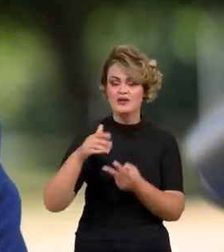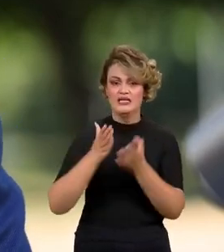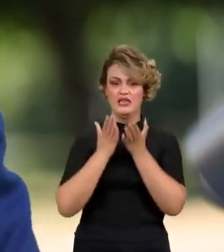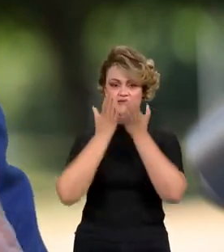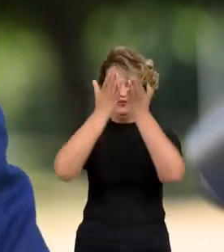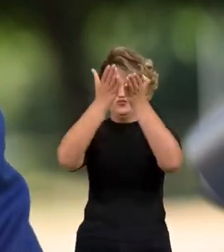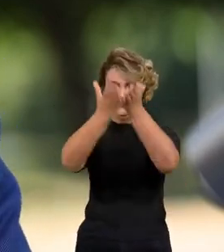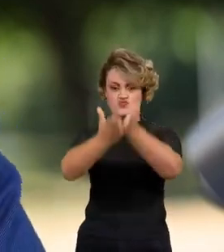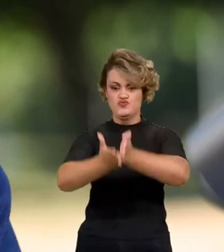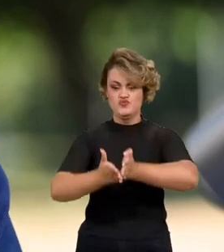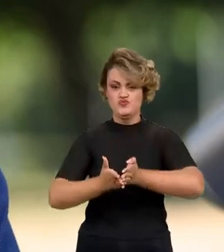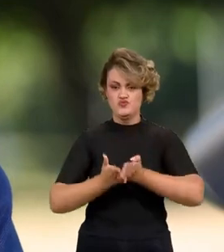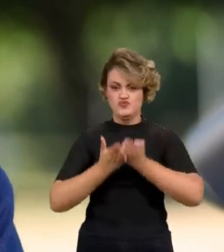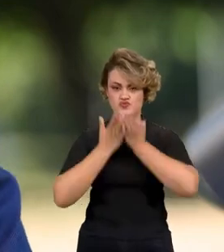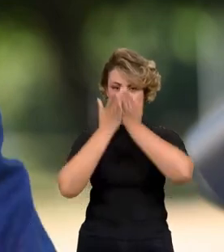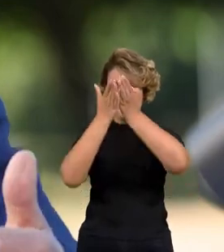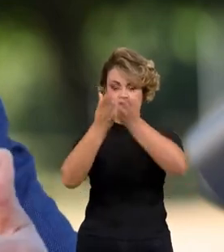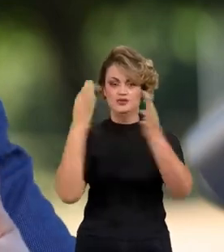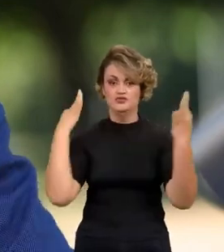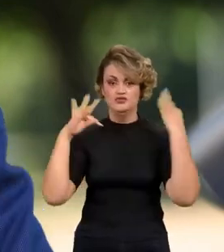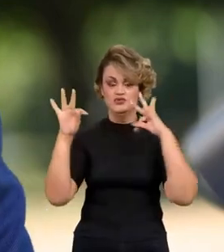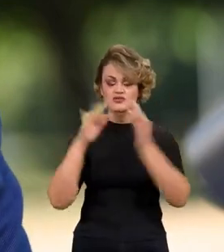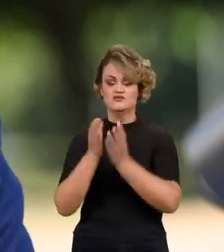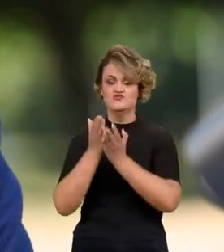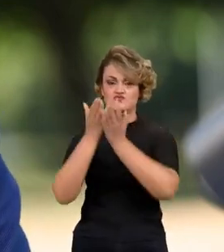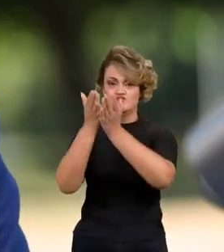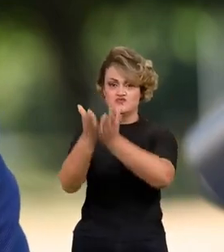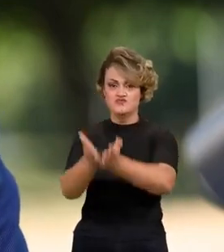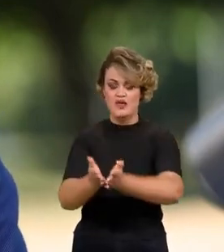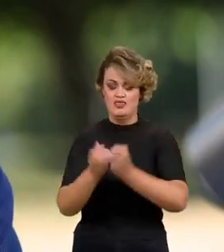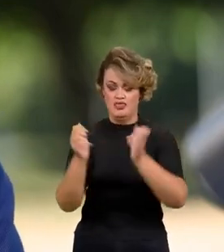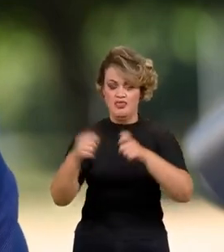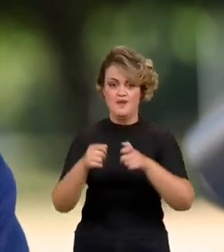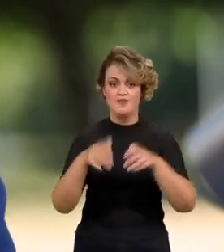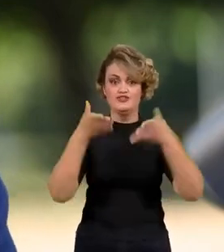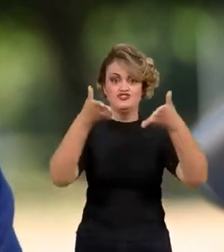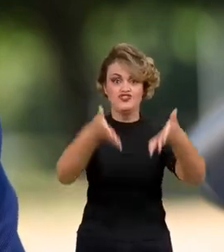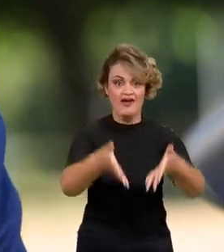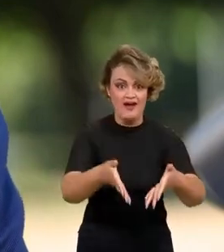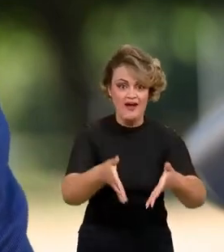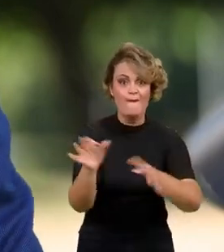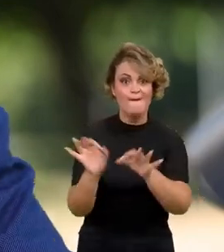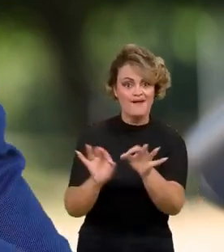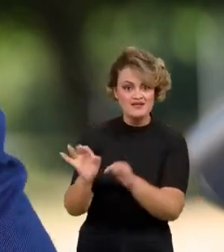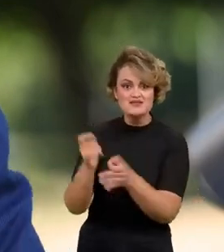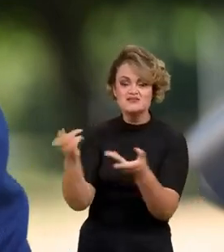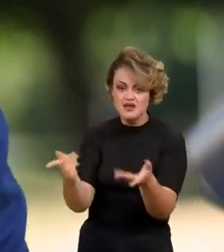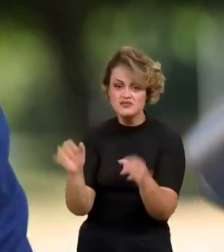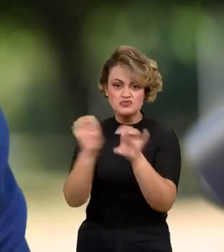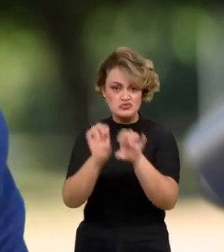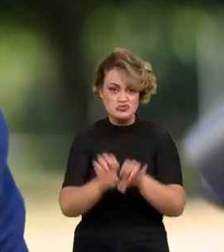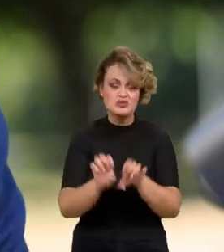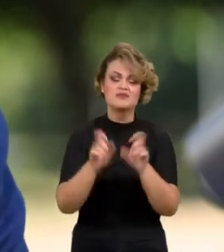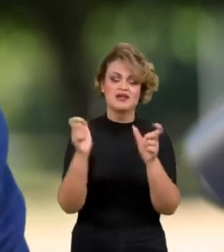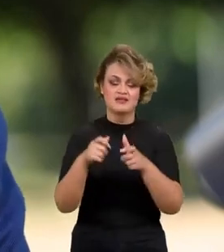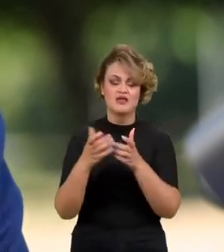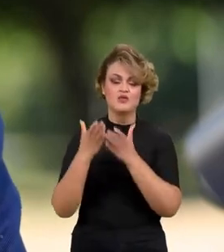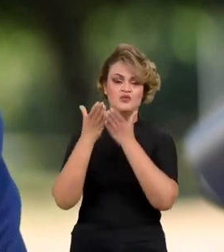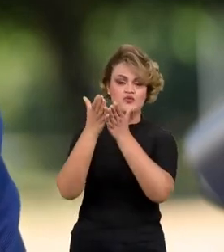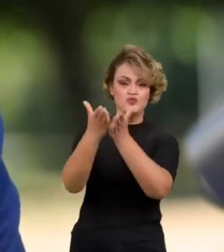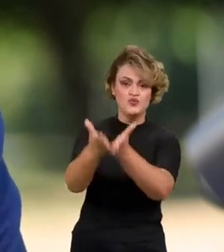Transatlântico de turismo pousar posso ficar atrapalhar para que a gente possa ter ele como